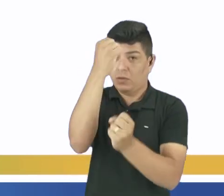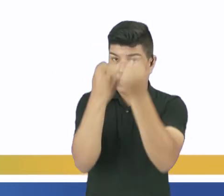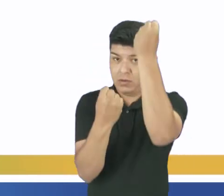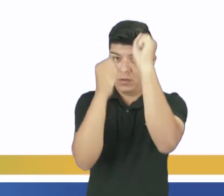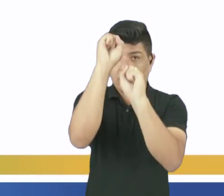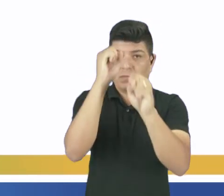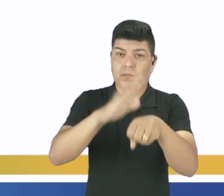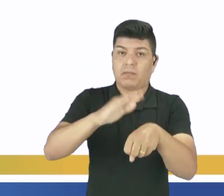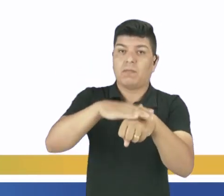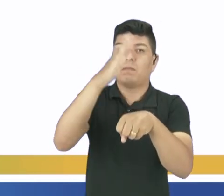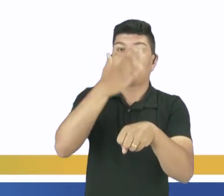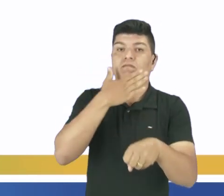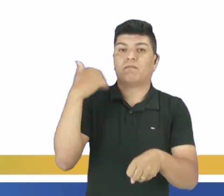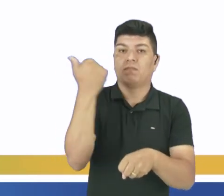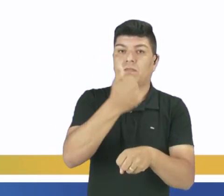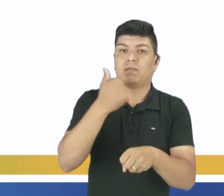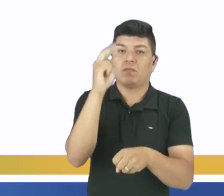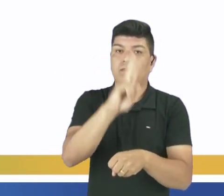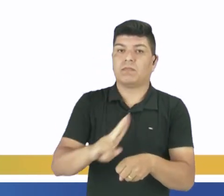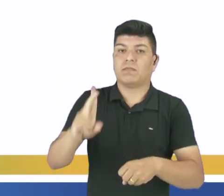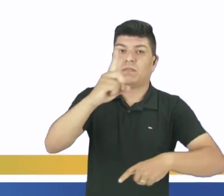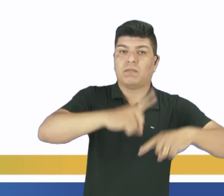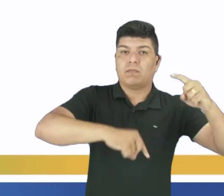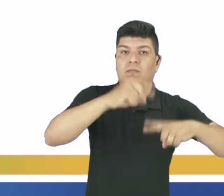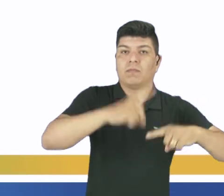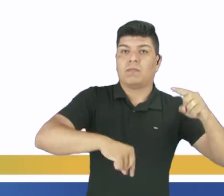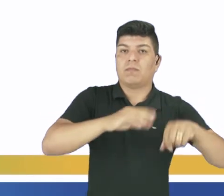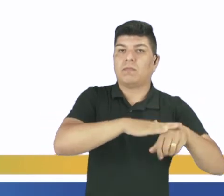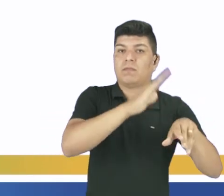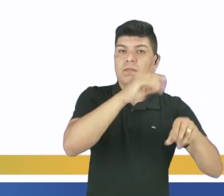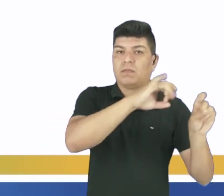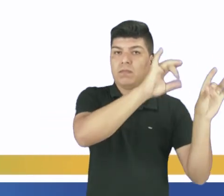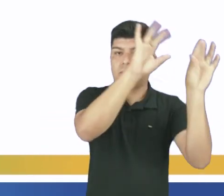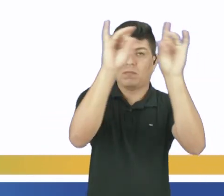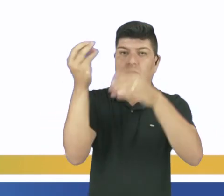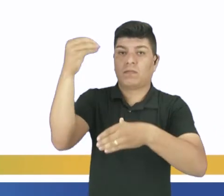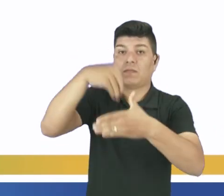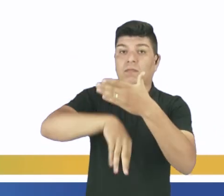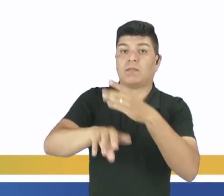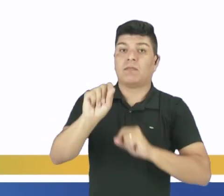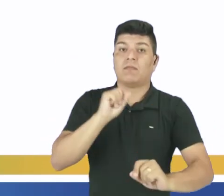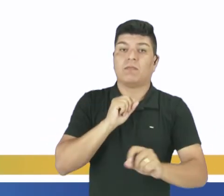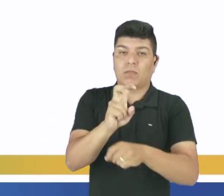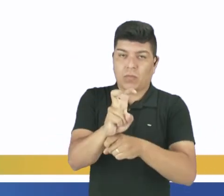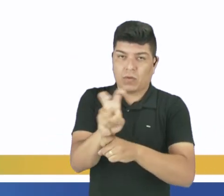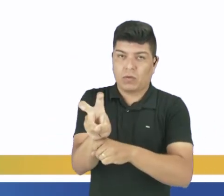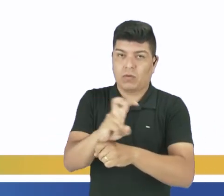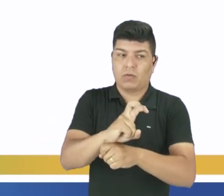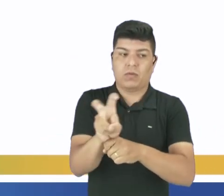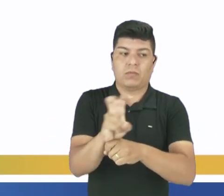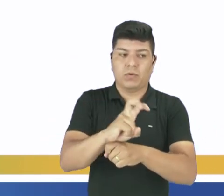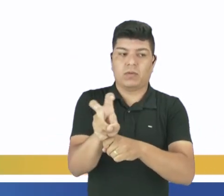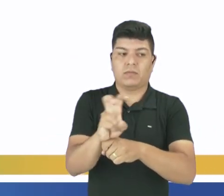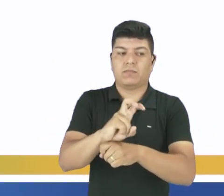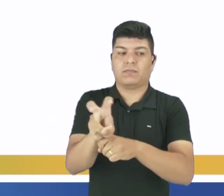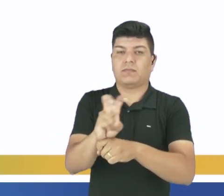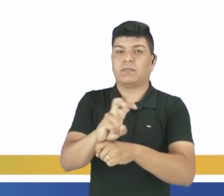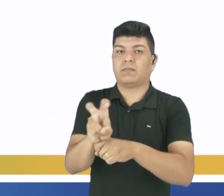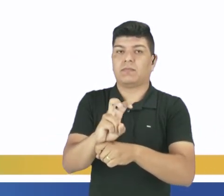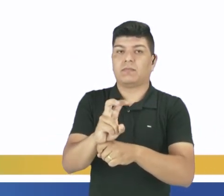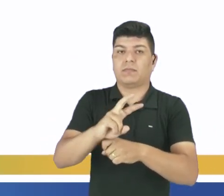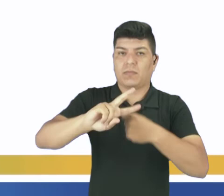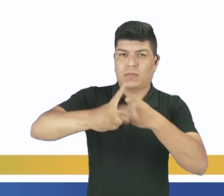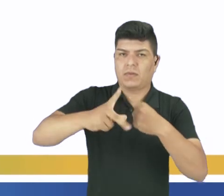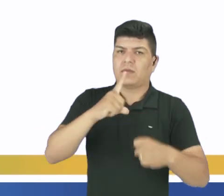mais eficientes, instrumentos mais precisos e a introdução de robôs. Mas tem